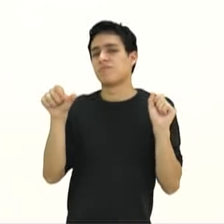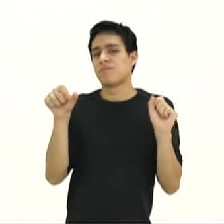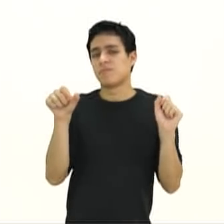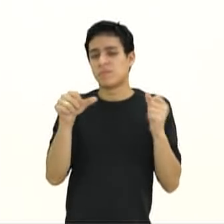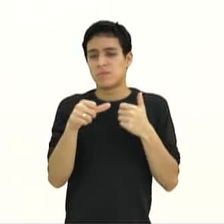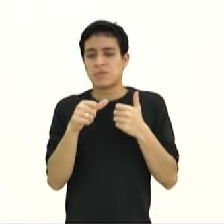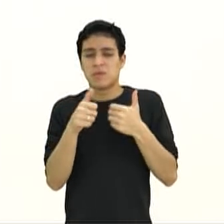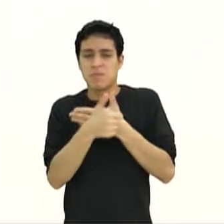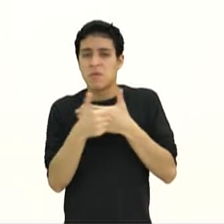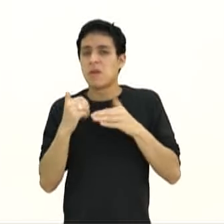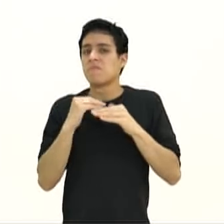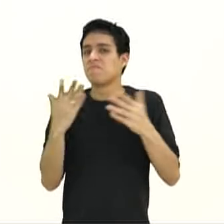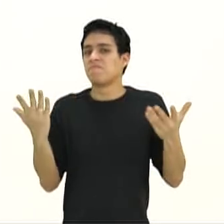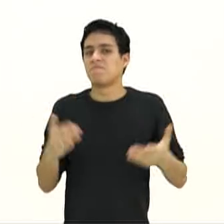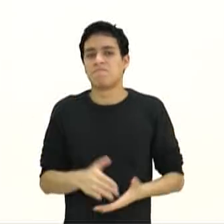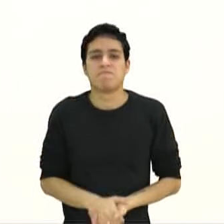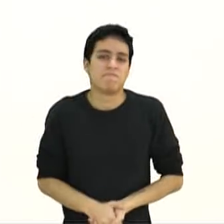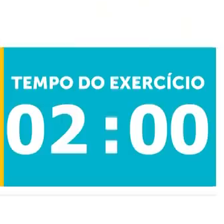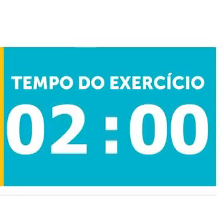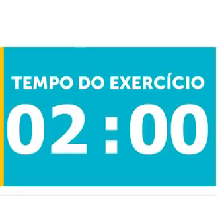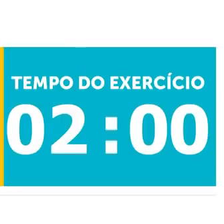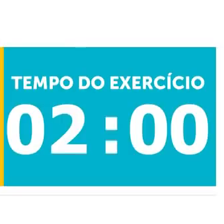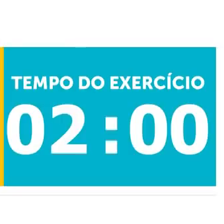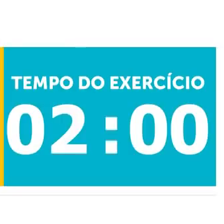moral. Responda.